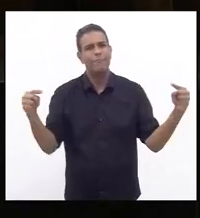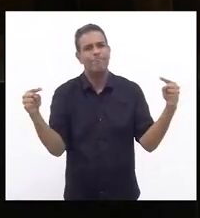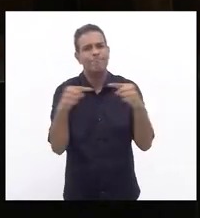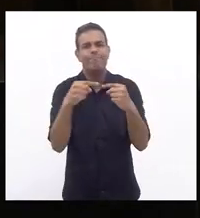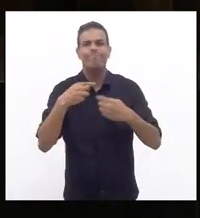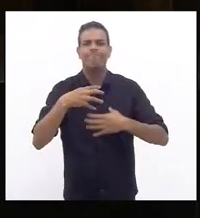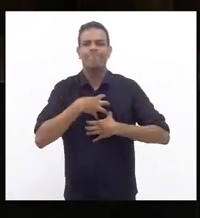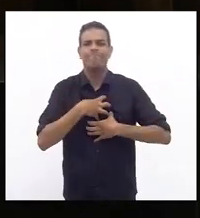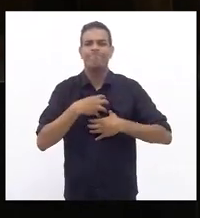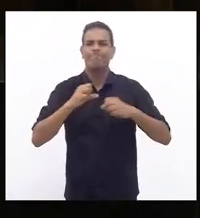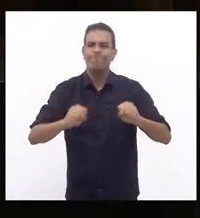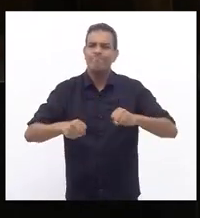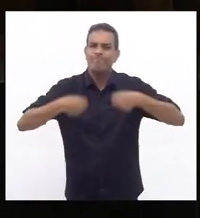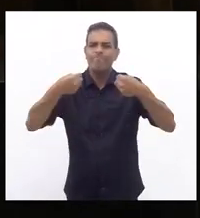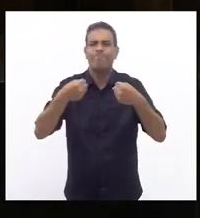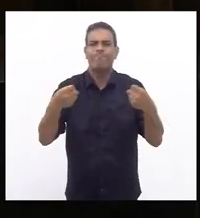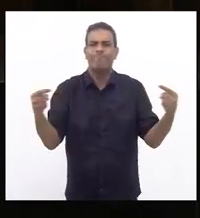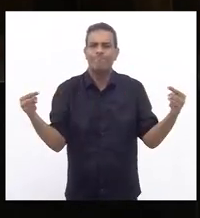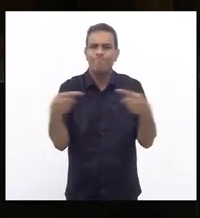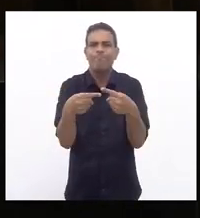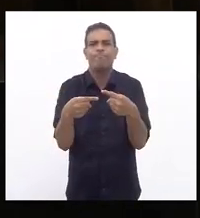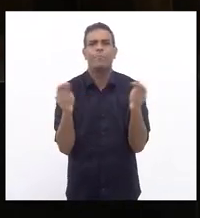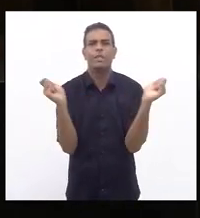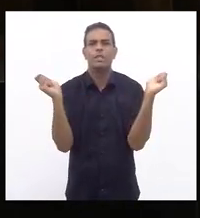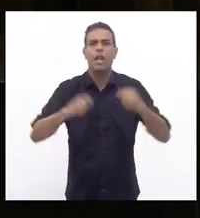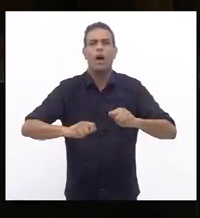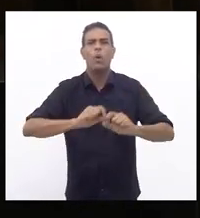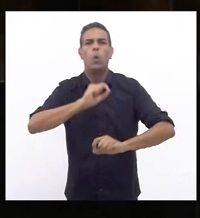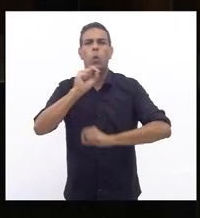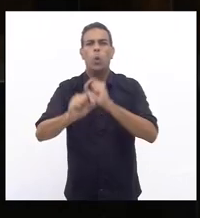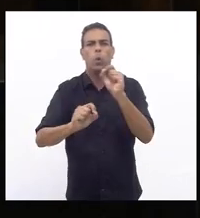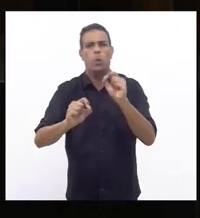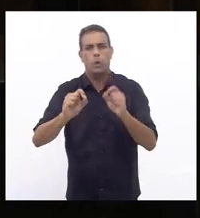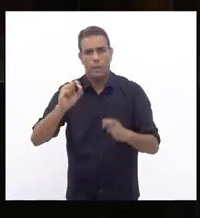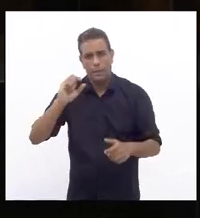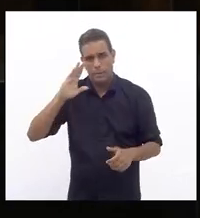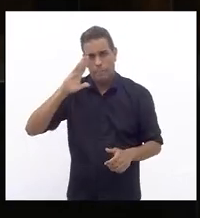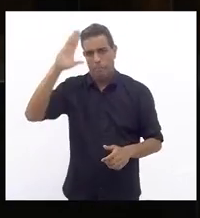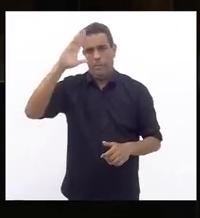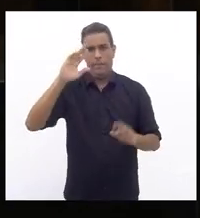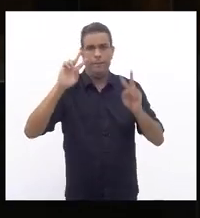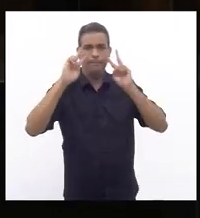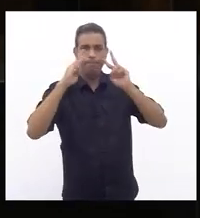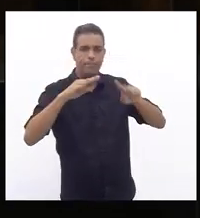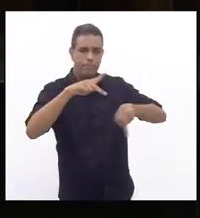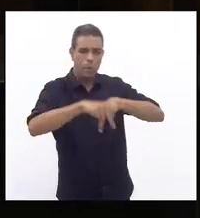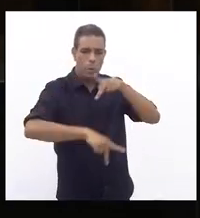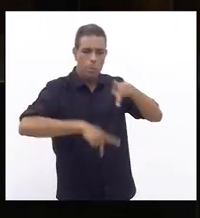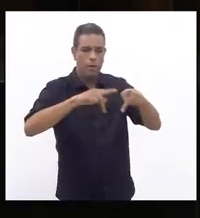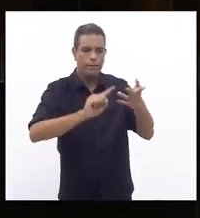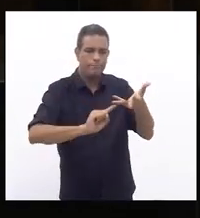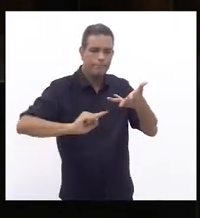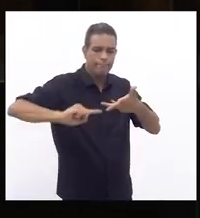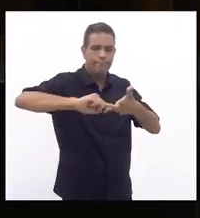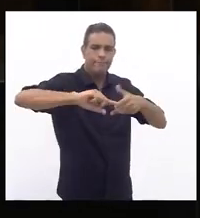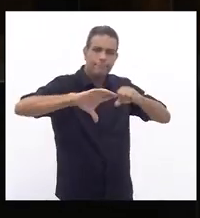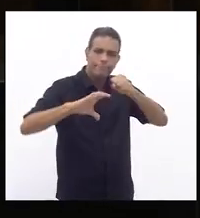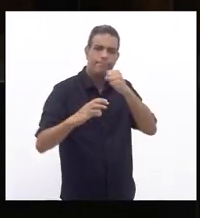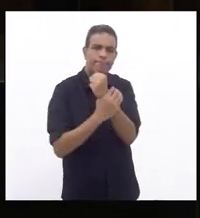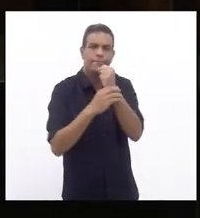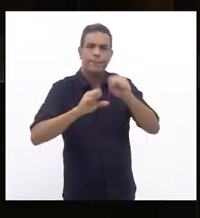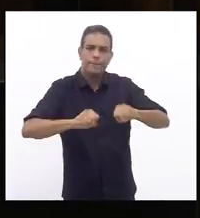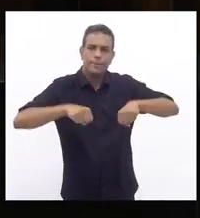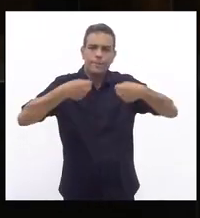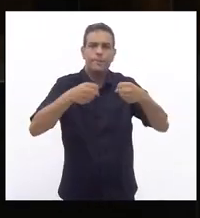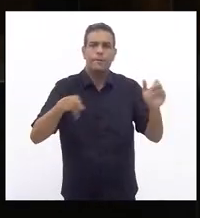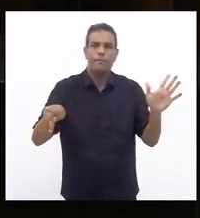tenha uma defesa, pelo menos uma vez, principalmente para esse servidor público que tanto defendeu